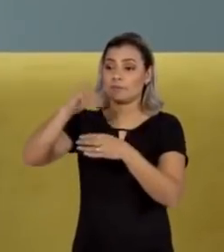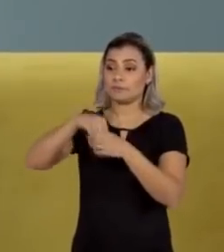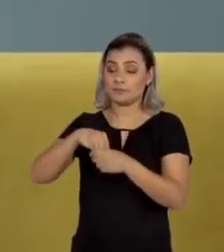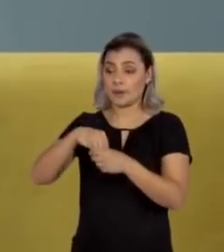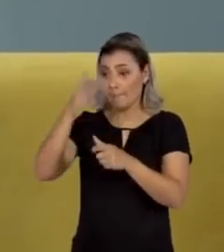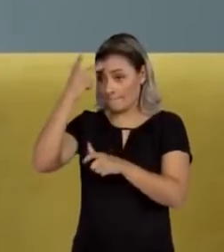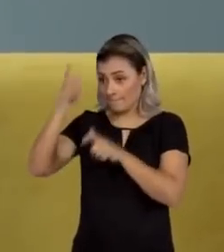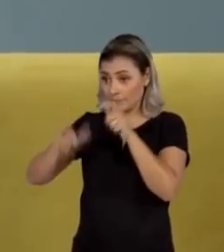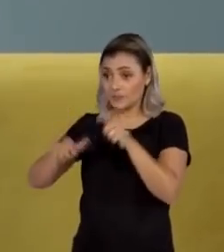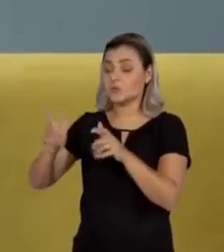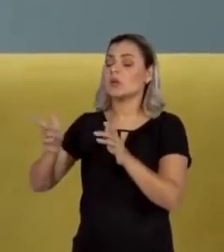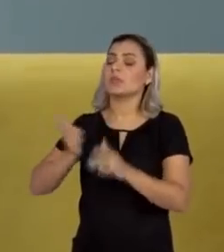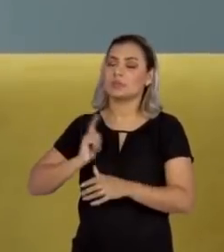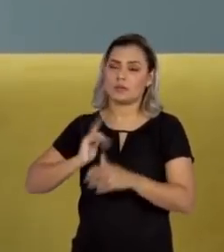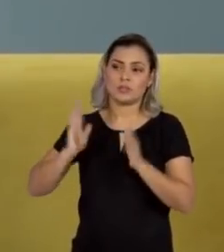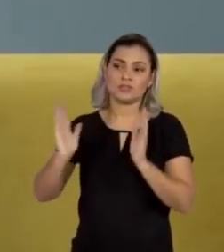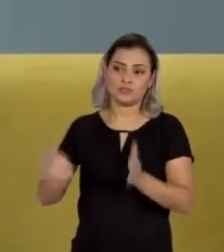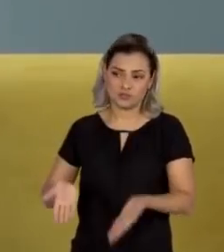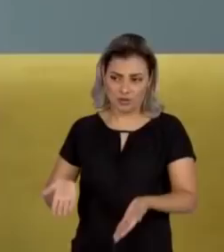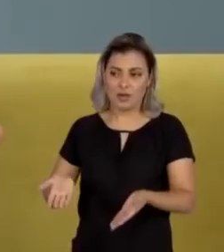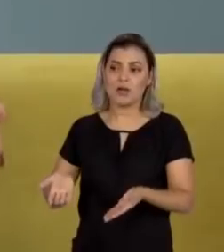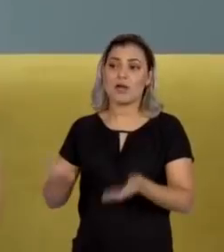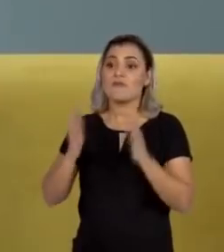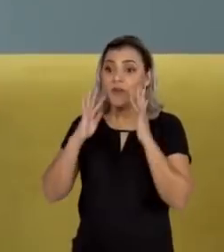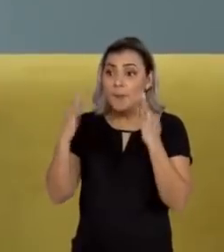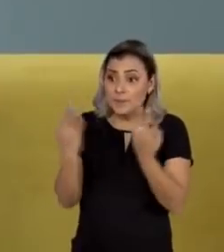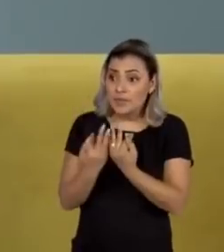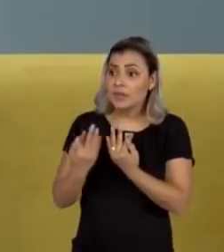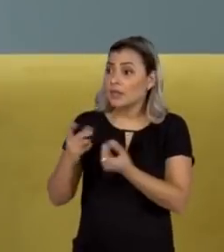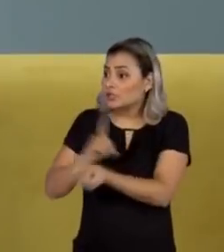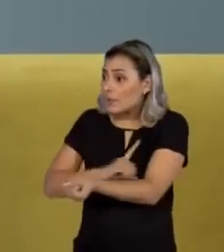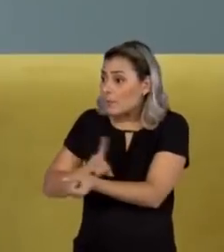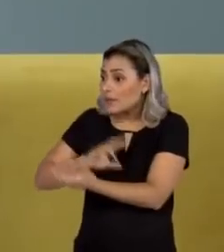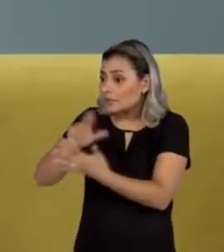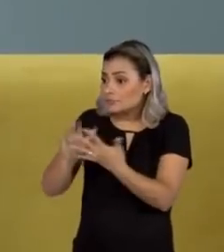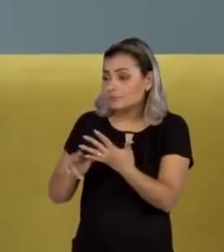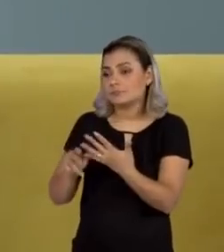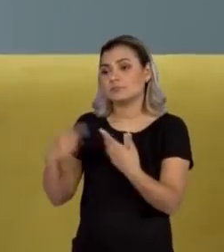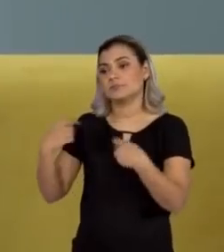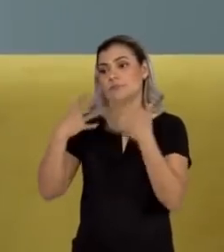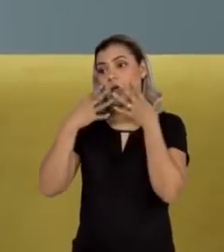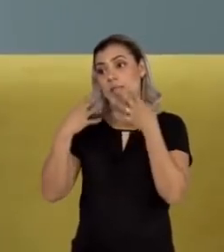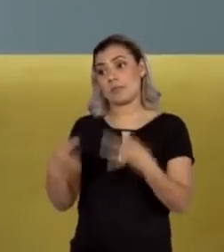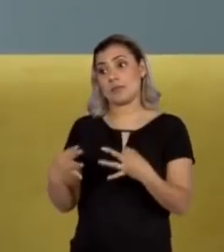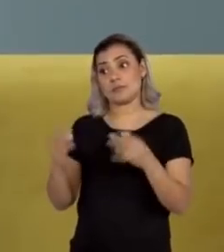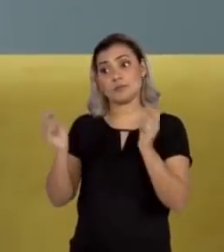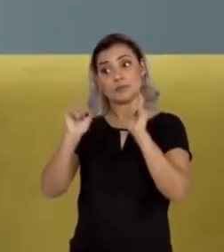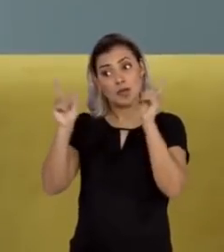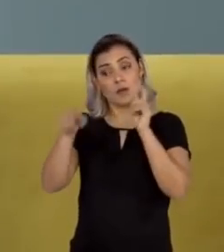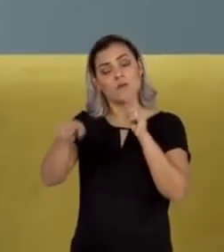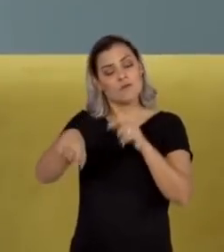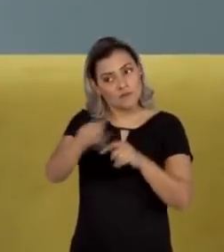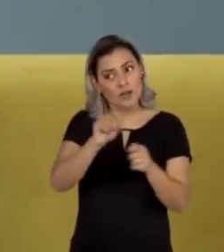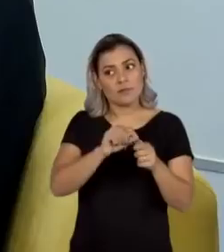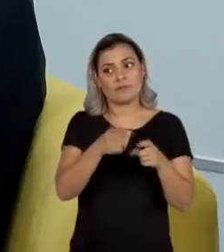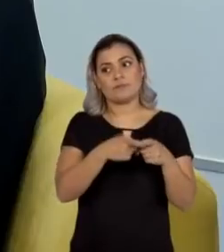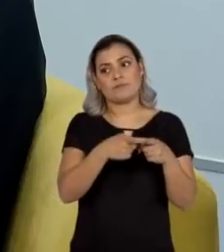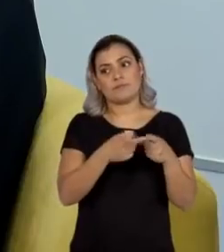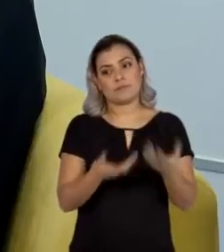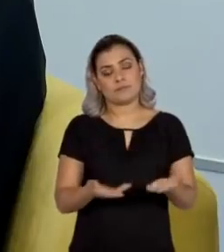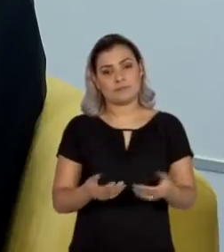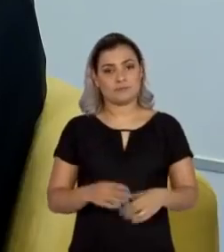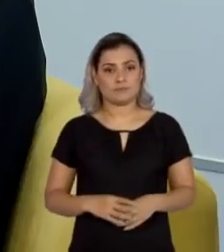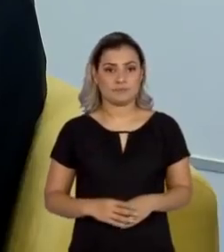pessoa que já tem outras pessoas na família com diabetes, tem que chamar a atenção. Procure fazer o diagnóstico.